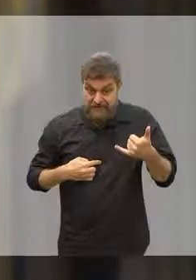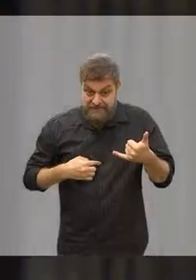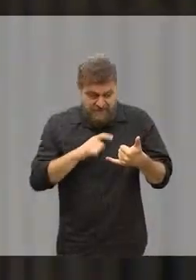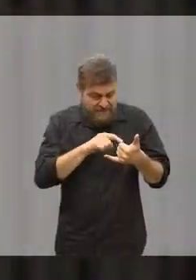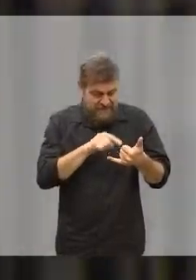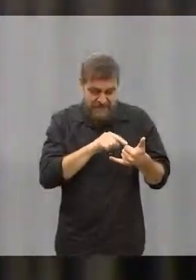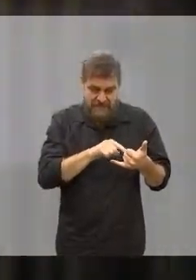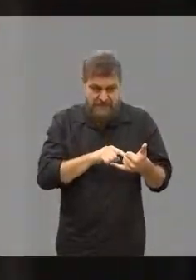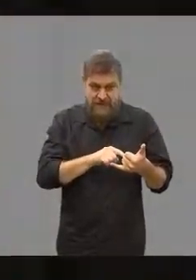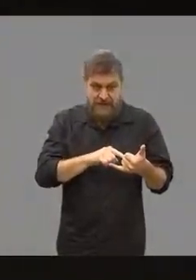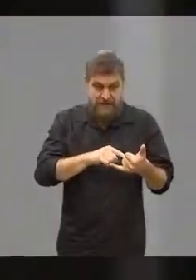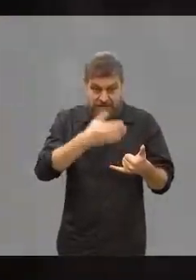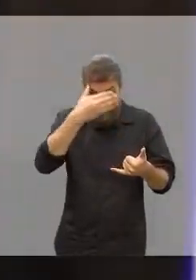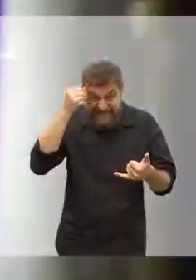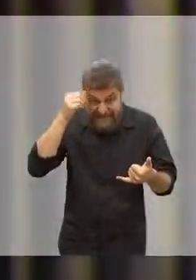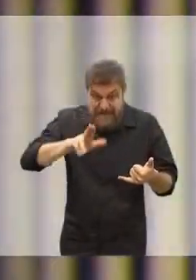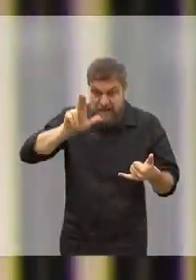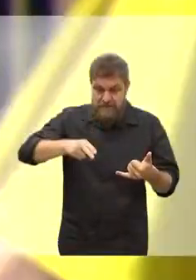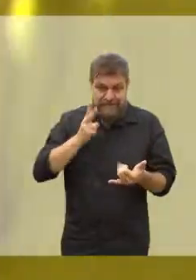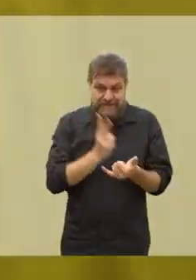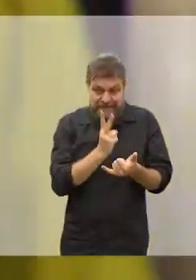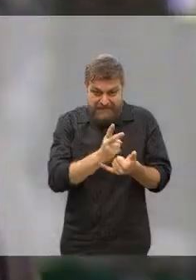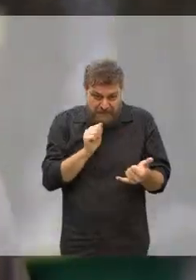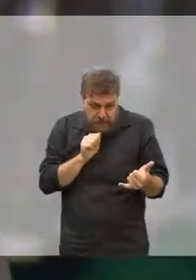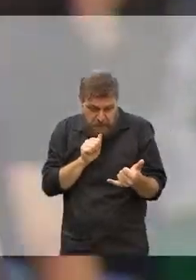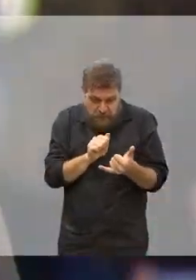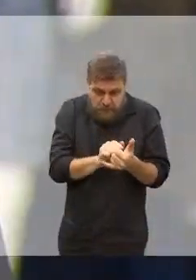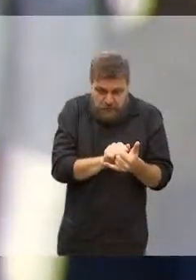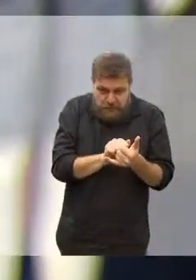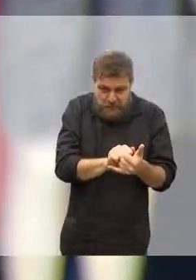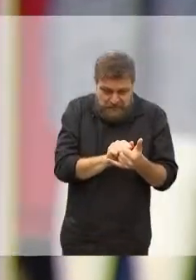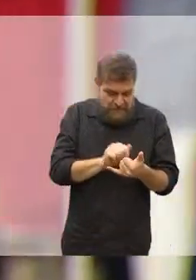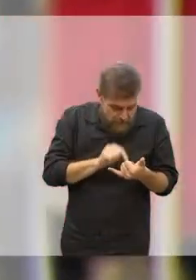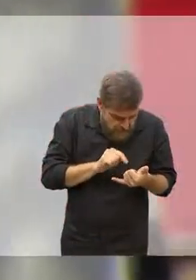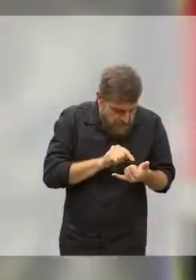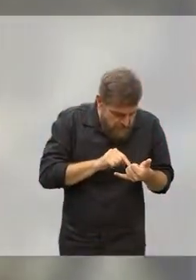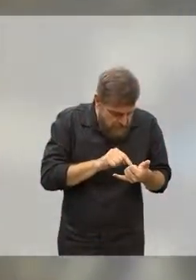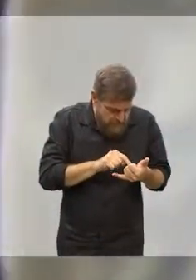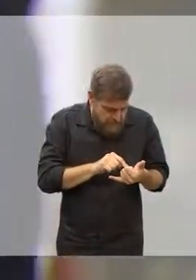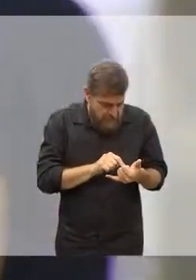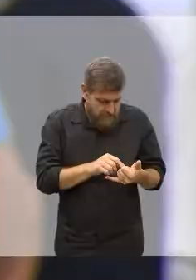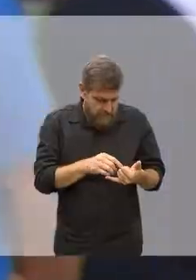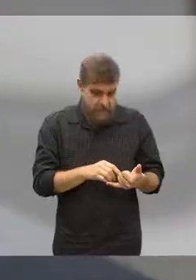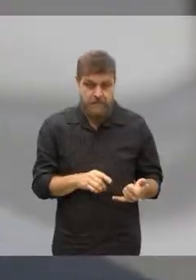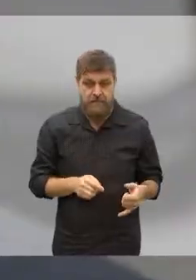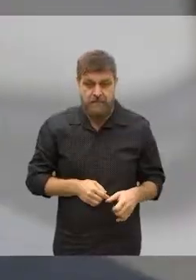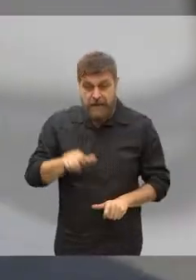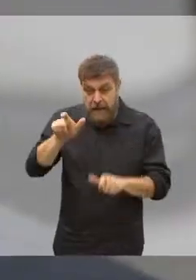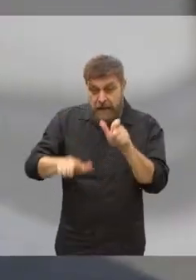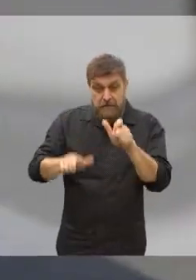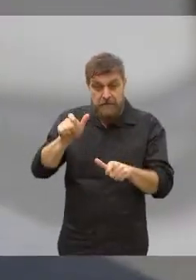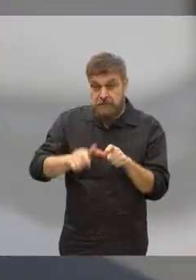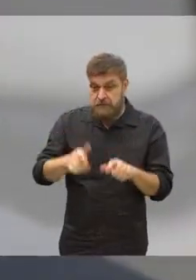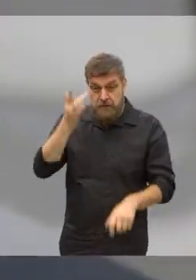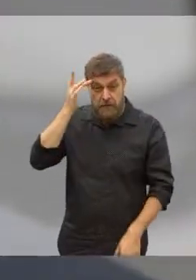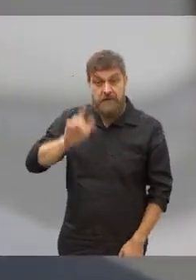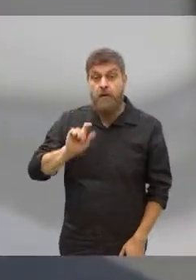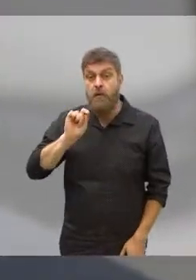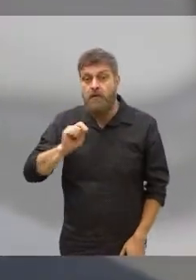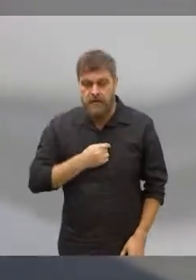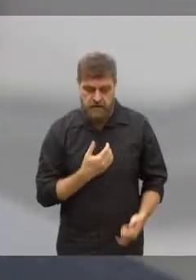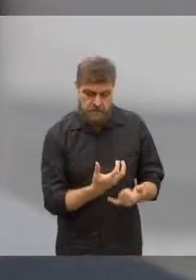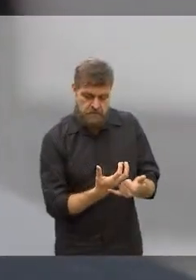mas o celular está sempre grudadinho nas mãos. Muitos não sabem que a